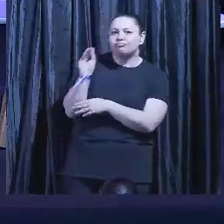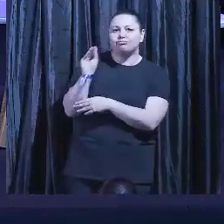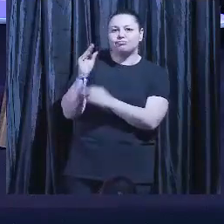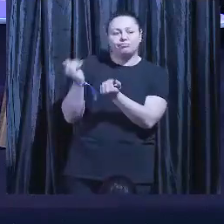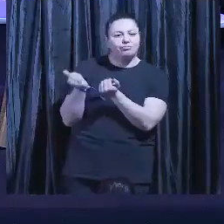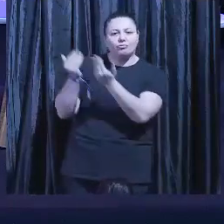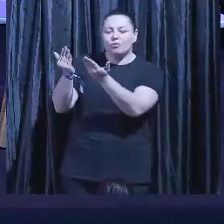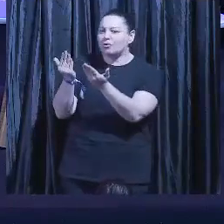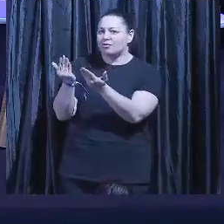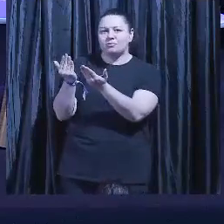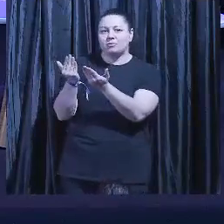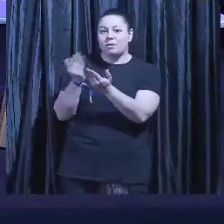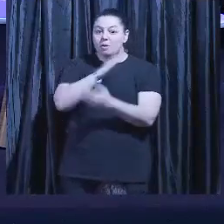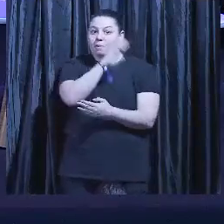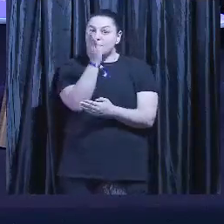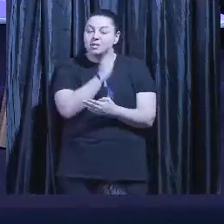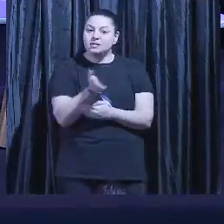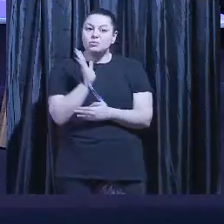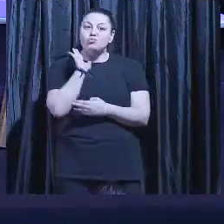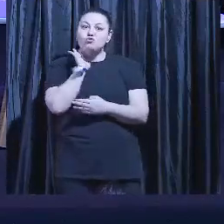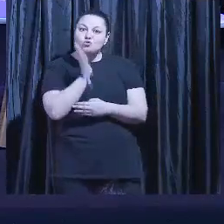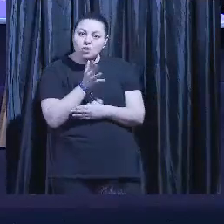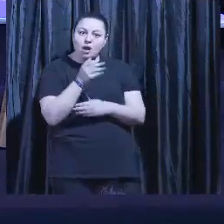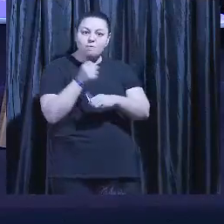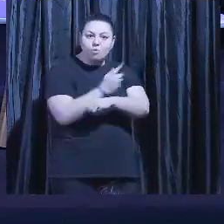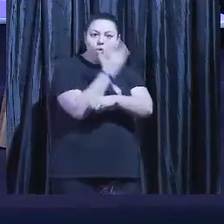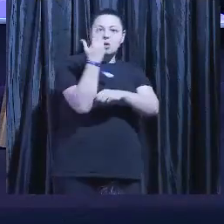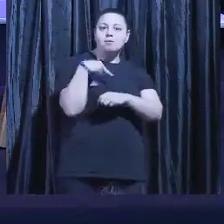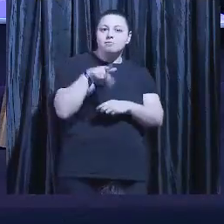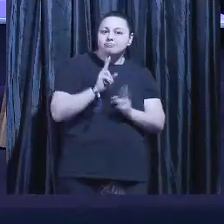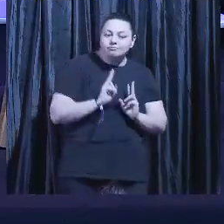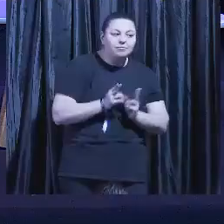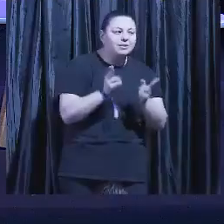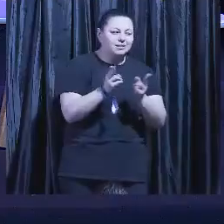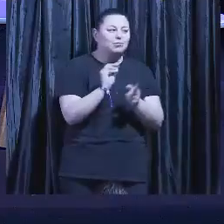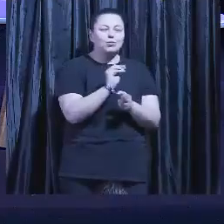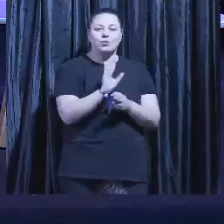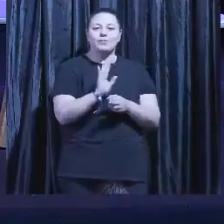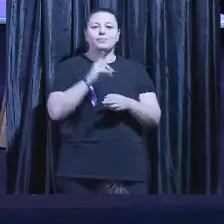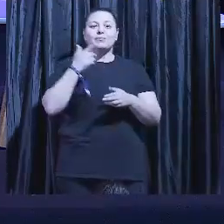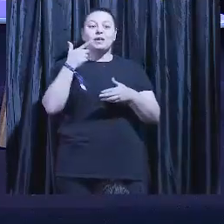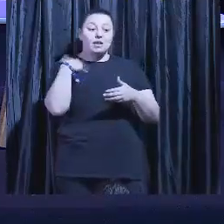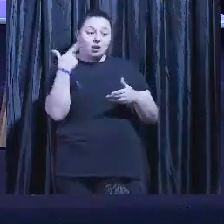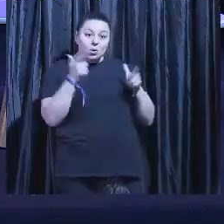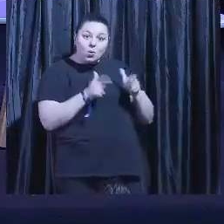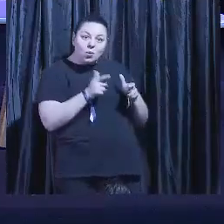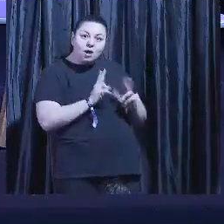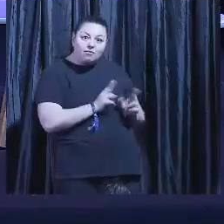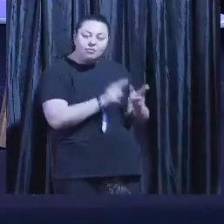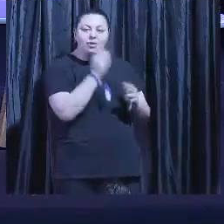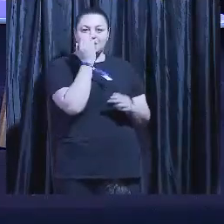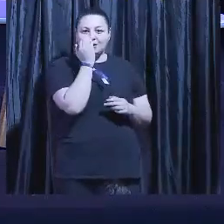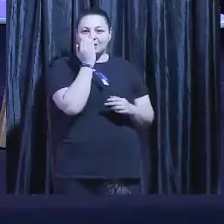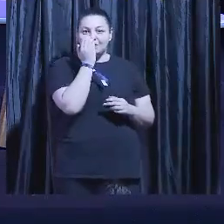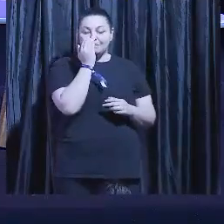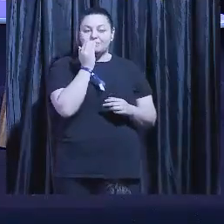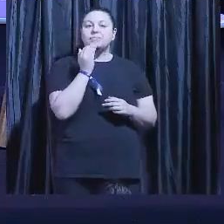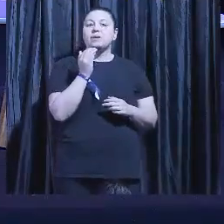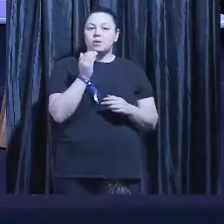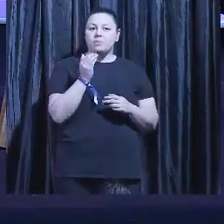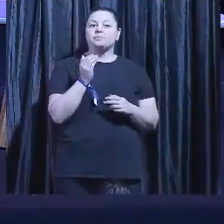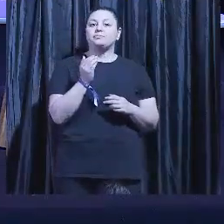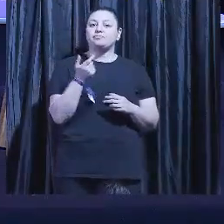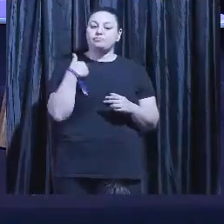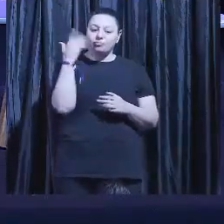excluída, desde quando o Brasil se tornou uma colônia, é a mesma que continua nesse mesmo lugar. E aí eu acho que,